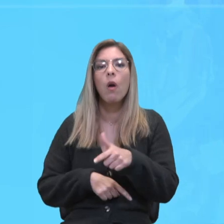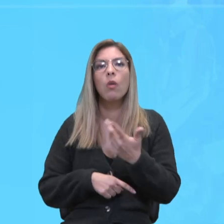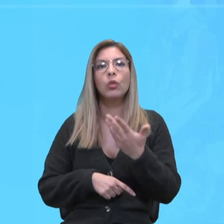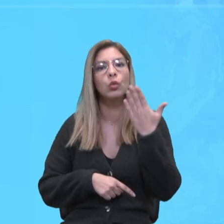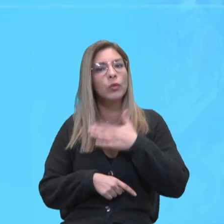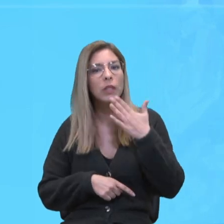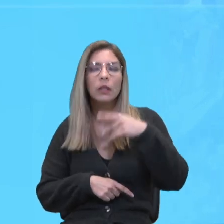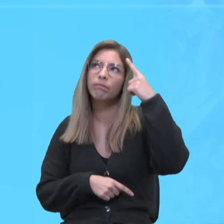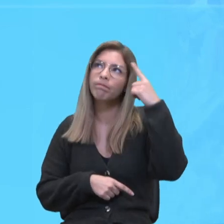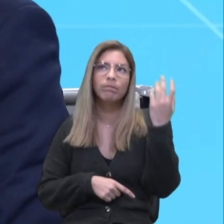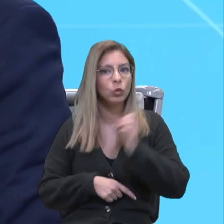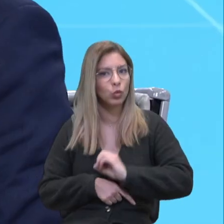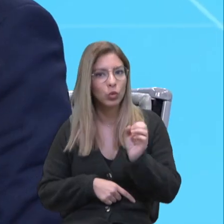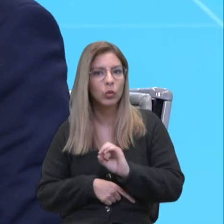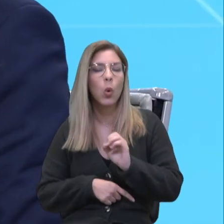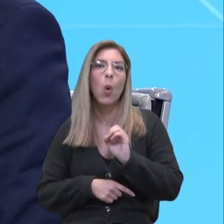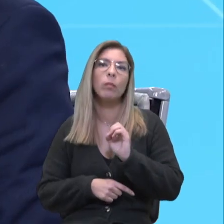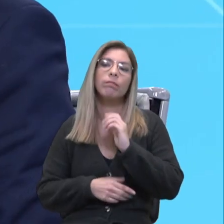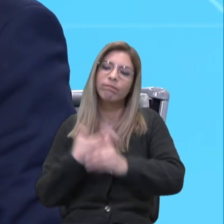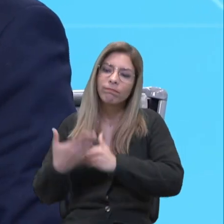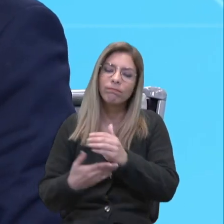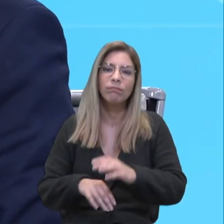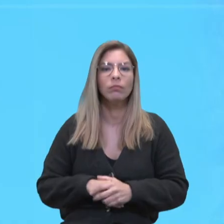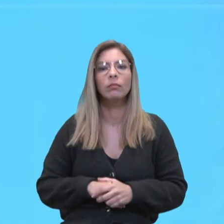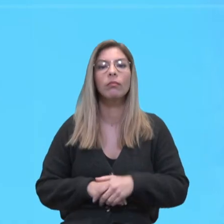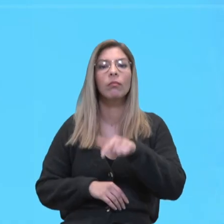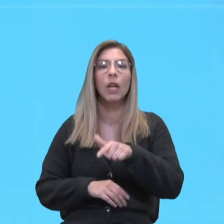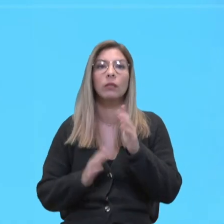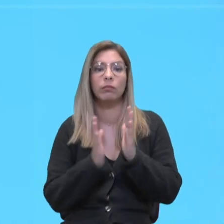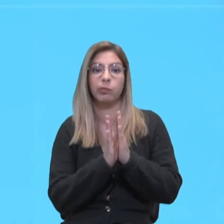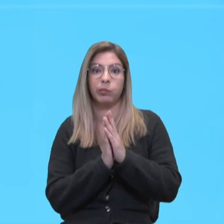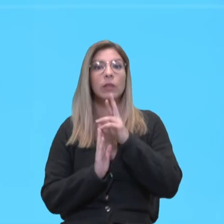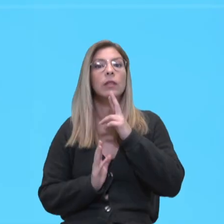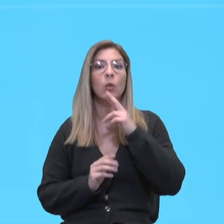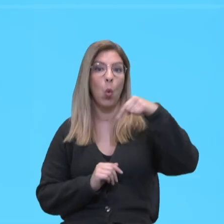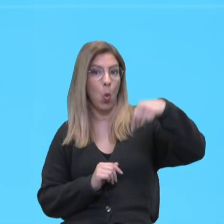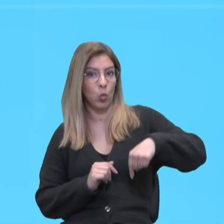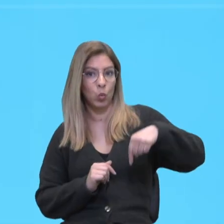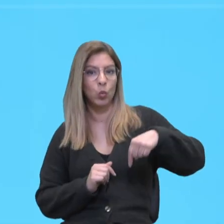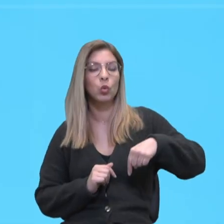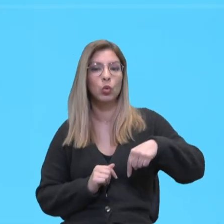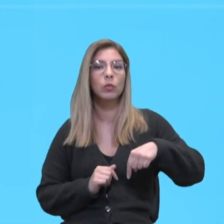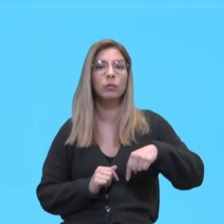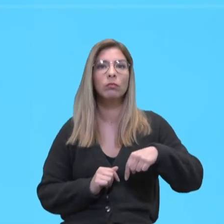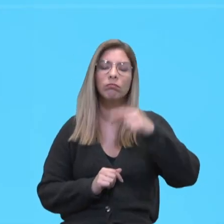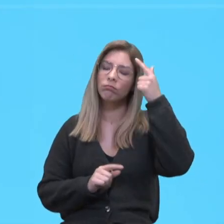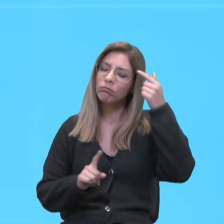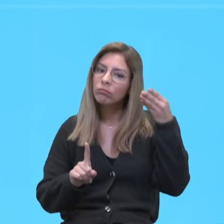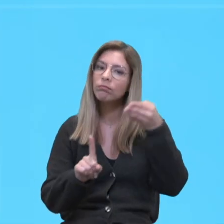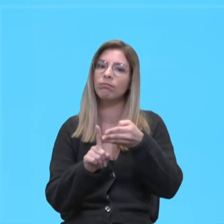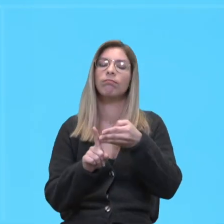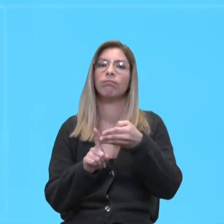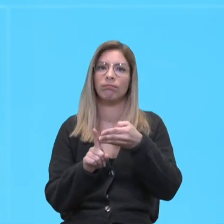suficientemente bem, com suficiente clareza. E o Santuário de Fátima, hoje, centro da vivência